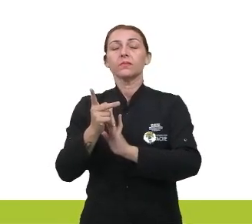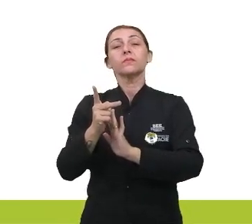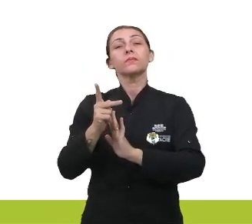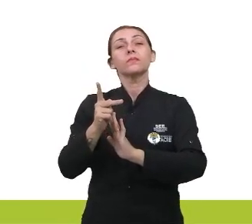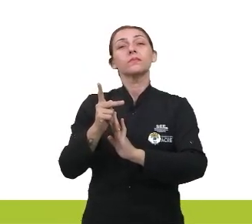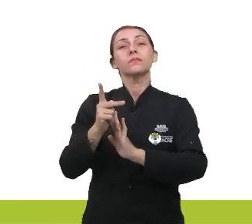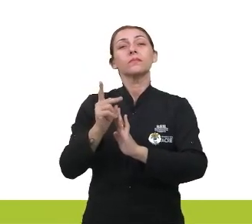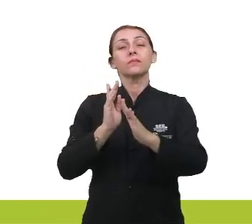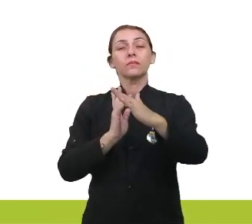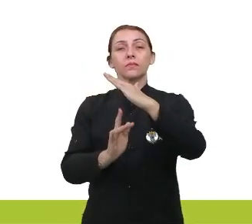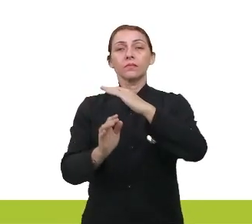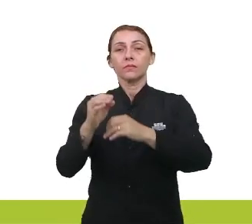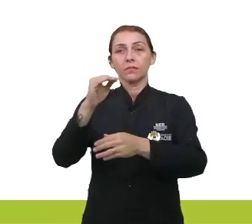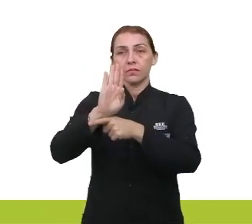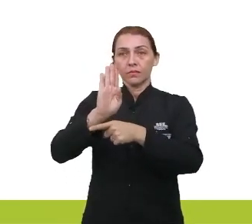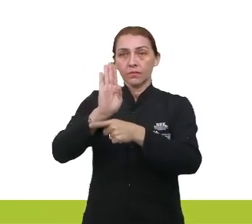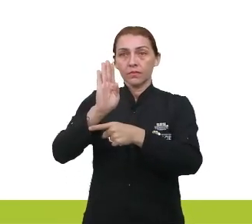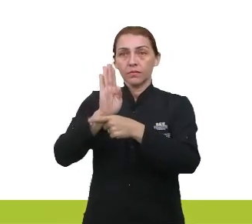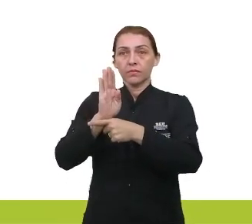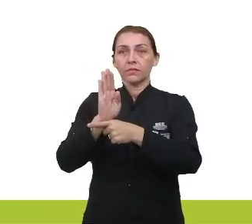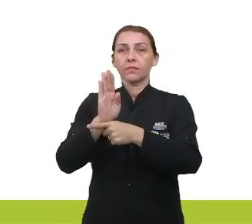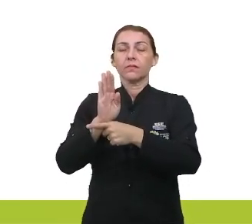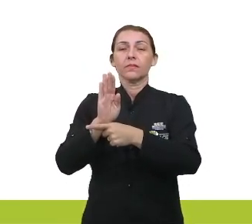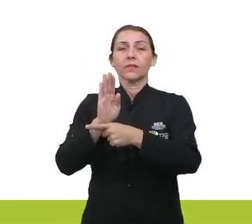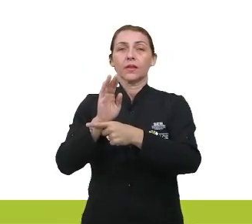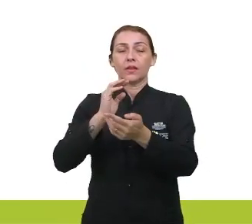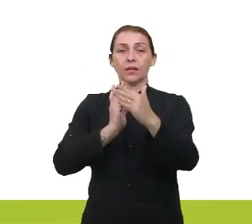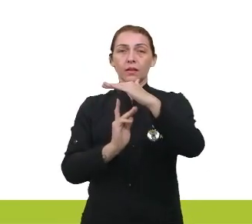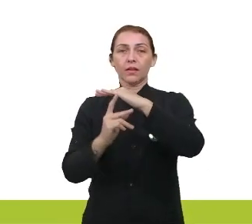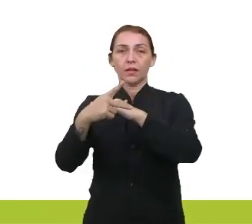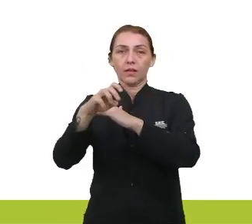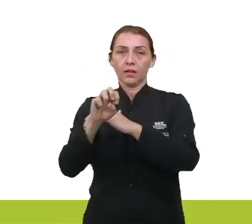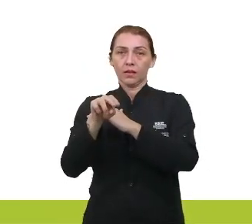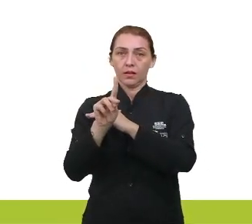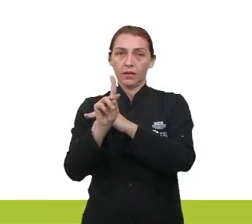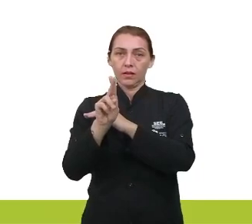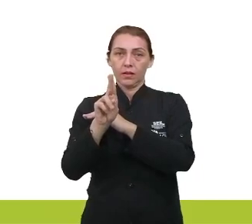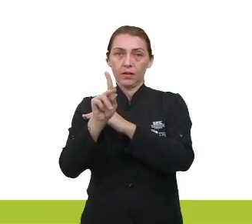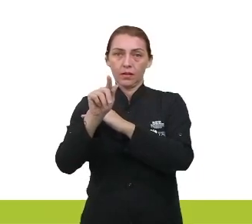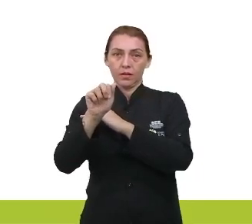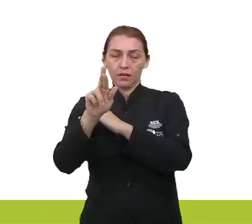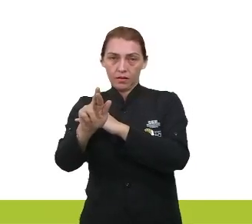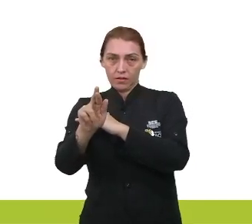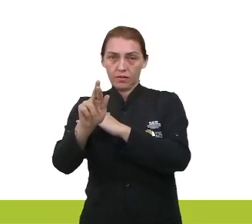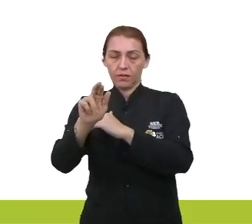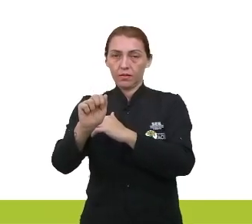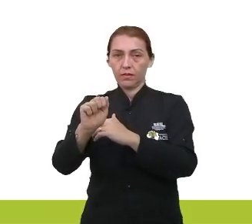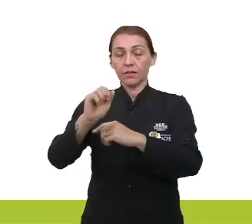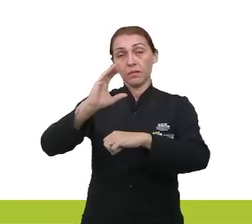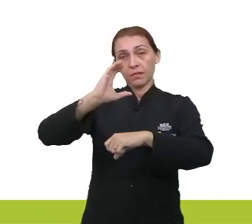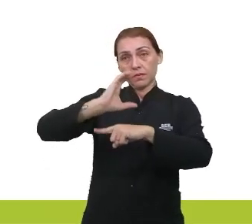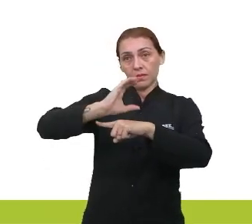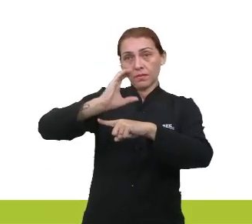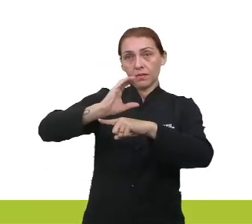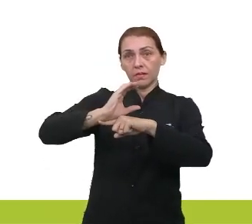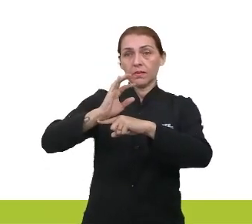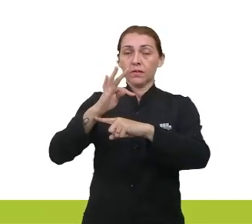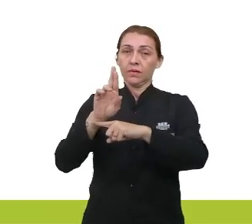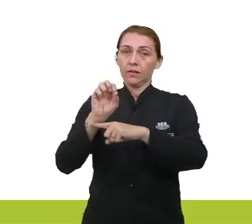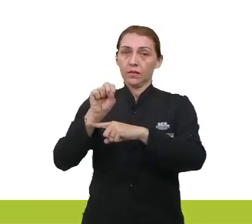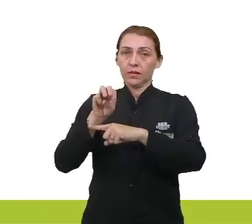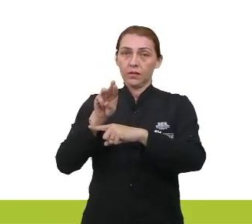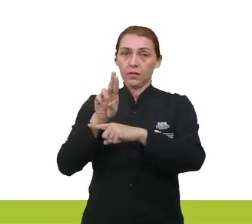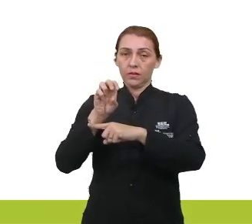intrarregional? Letra B, o texto está falando de uma migração pendular? Opção C,